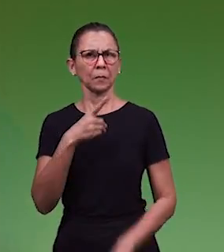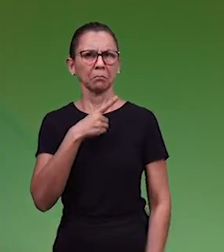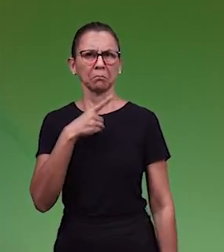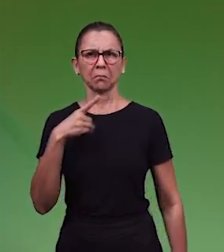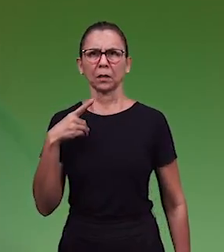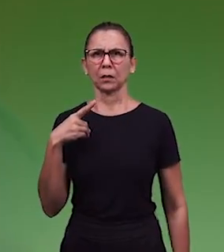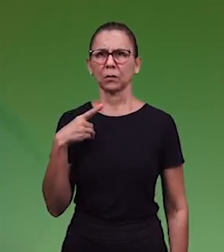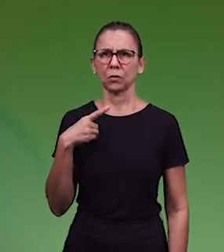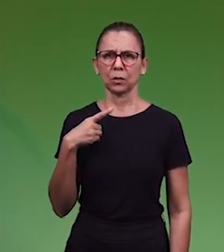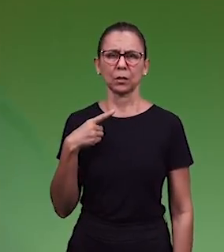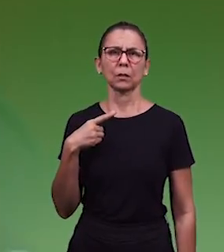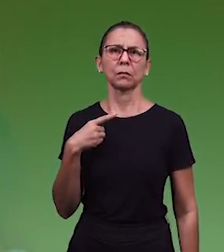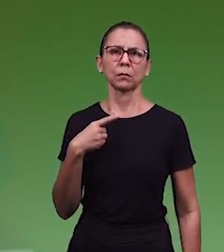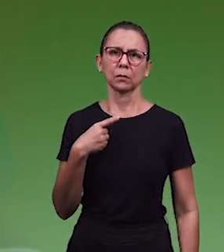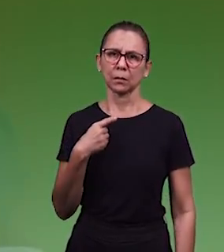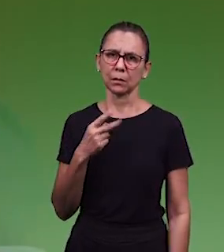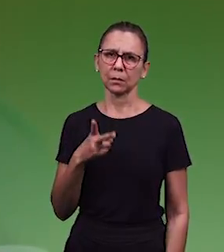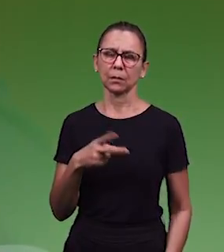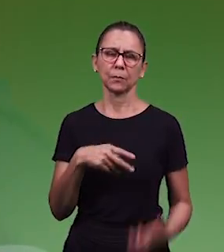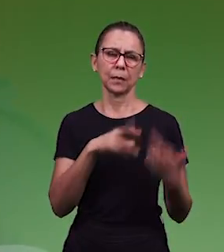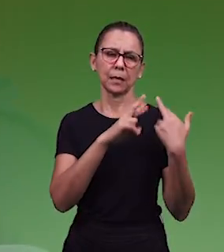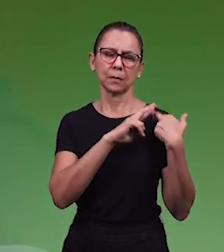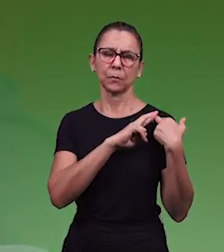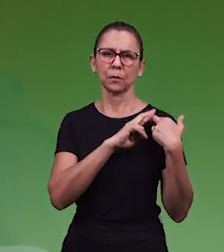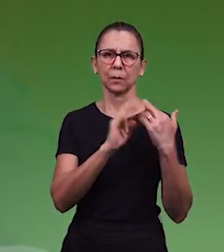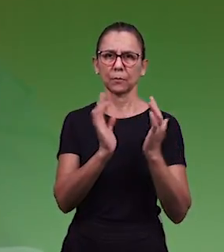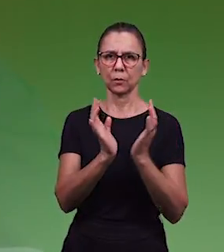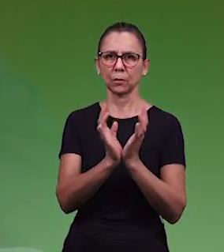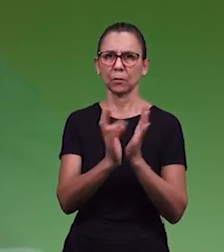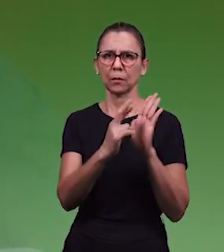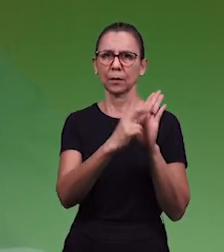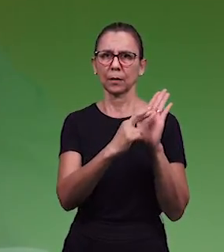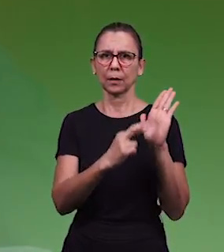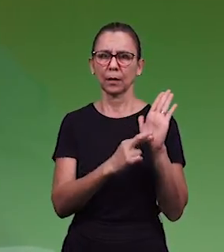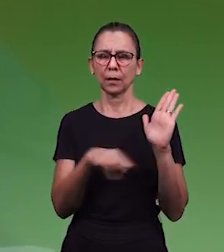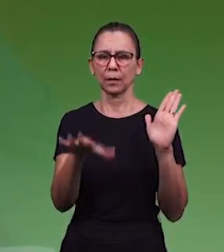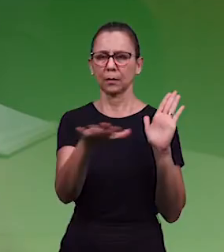naturalmente responsáveis de grupo, como regra geral.